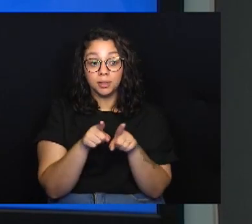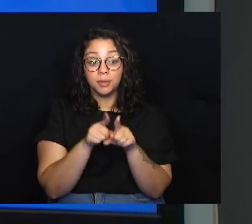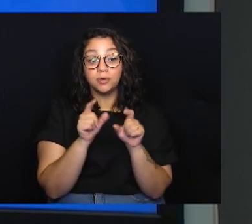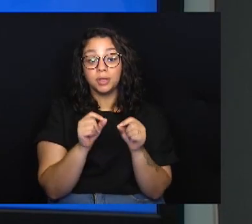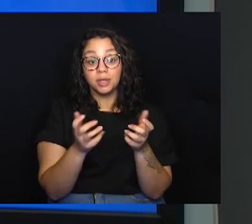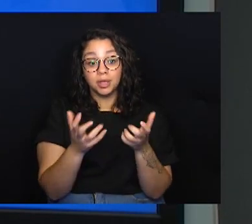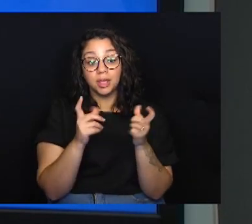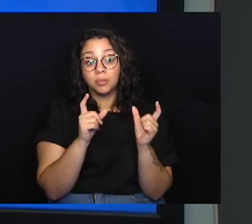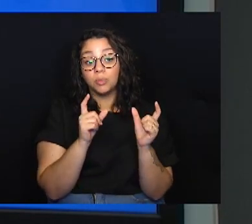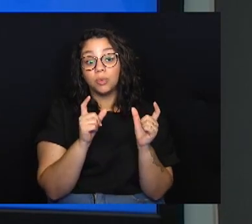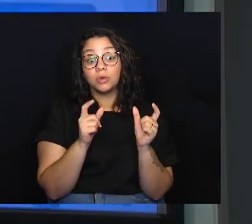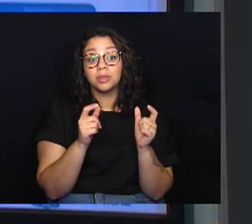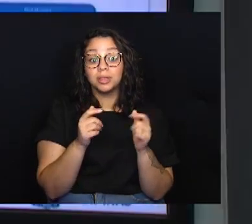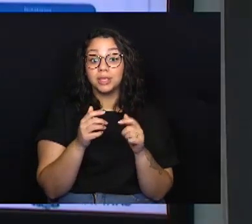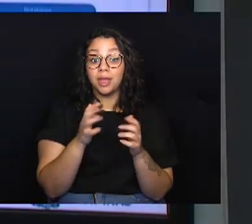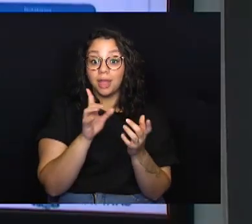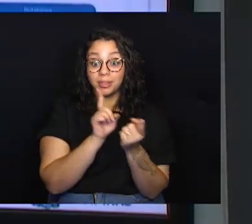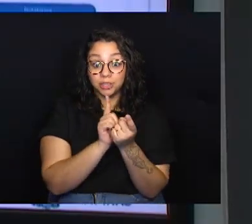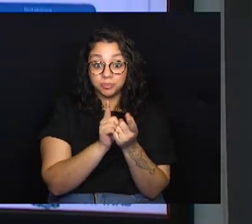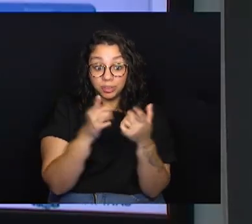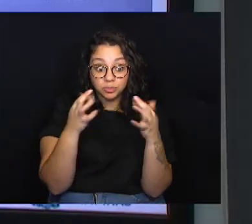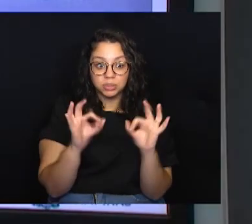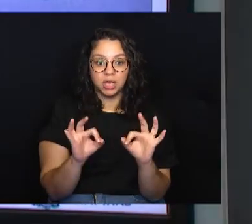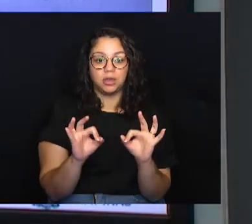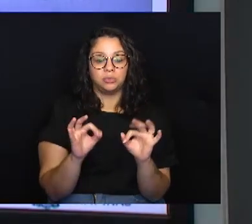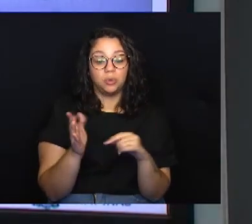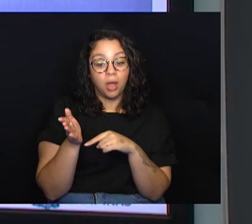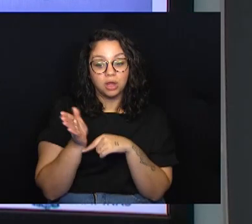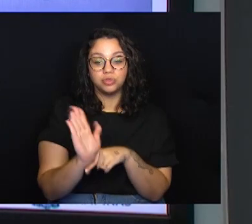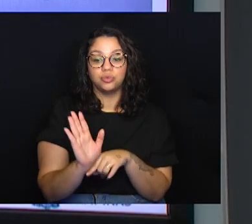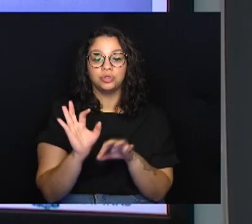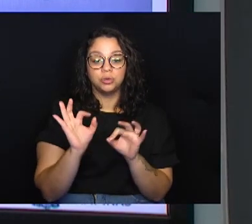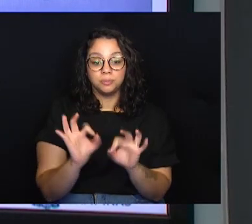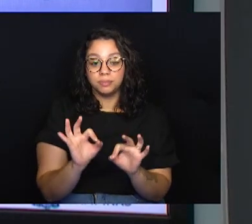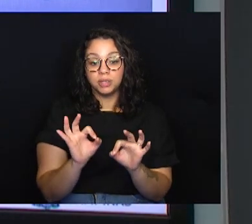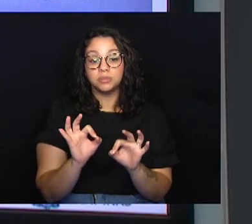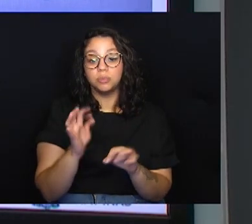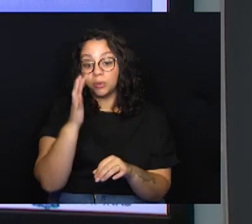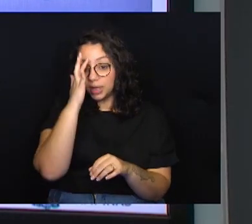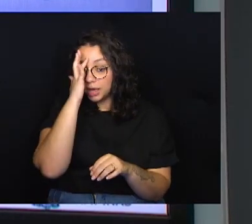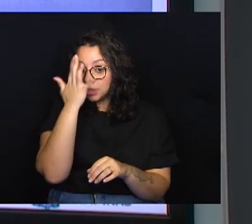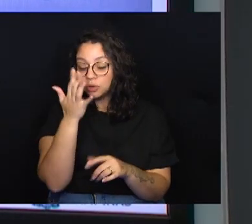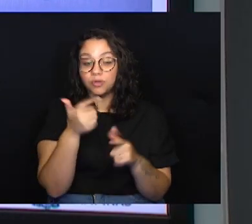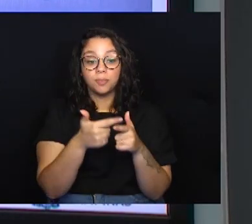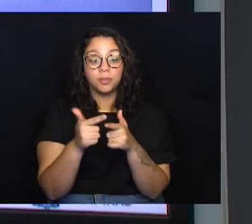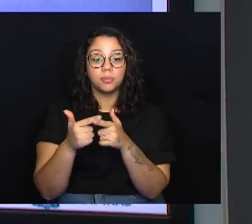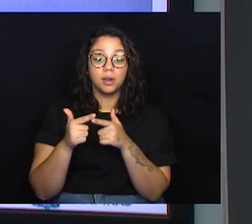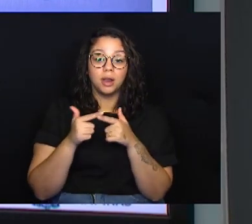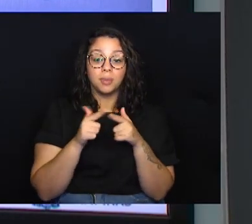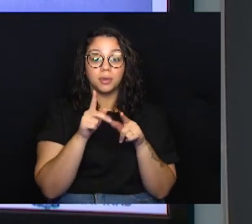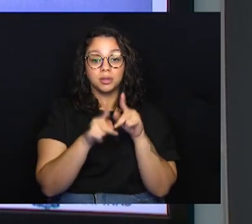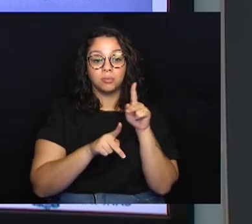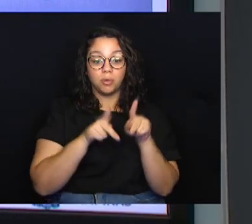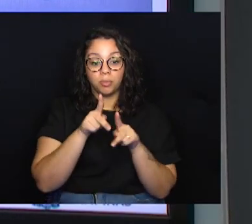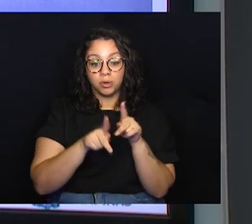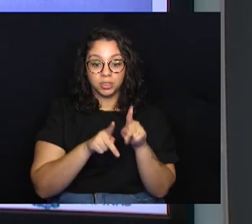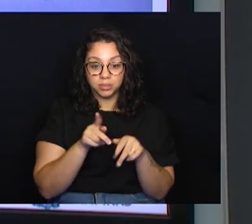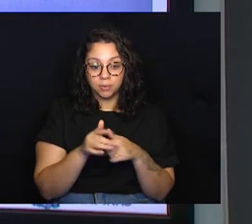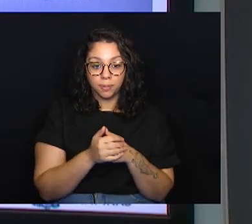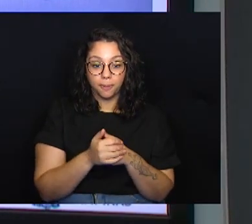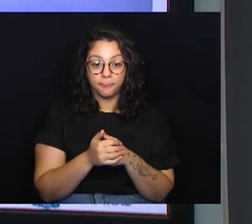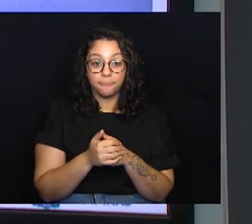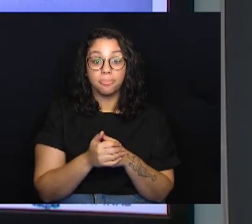é que esse atendimento seja efetivo, né, que isso ajude a resolver o problema de saúde da população. E a gente já vê a